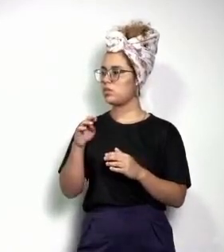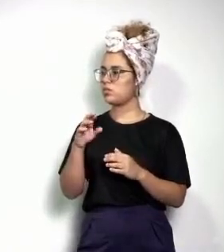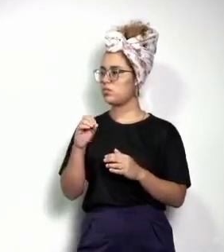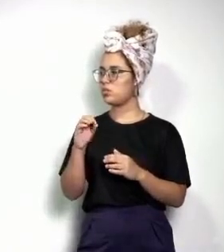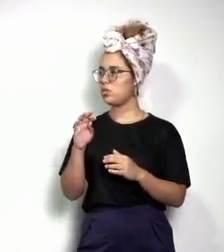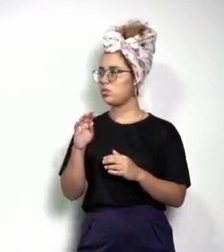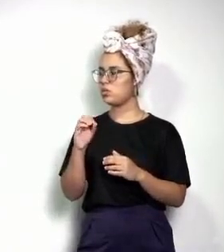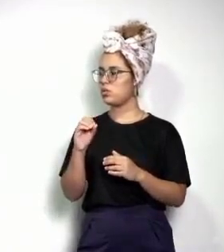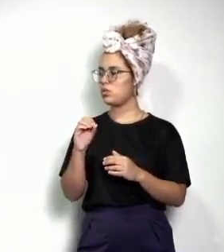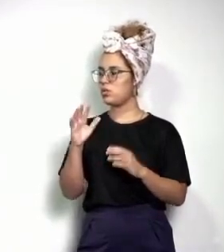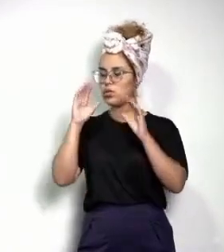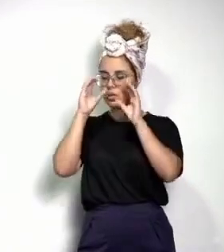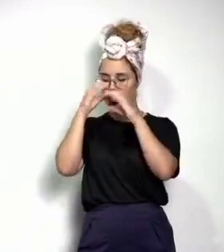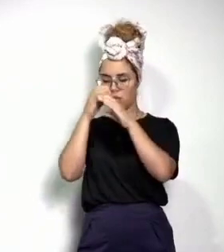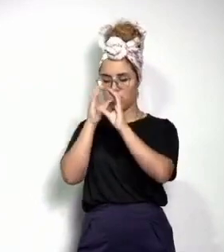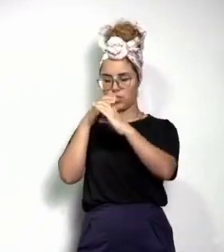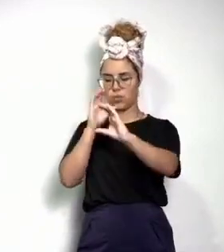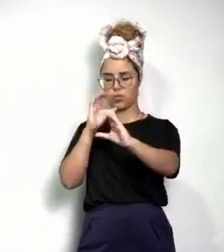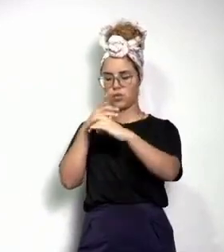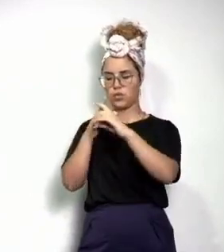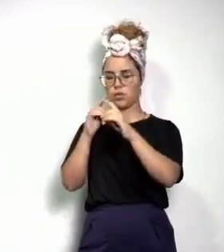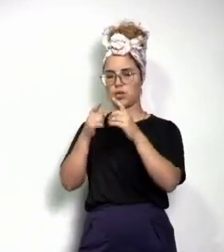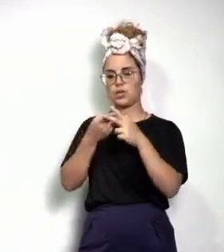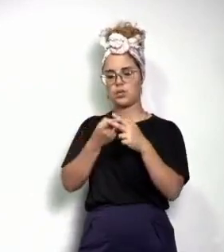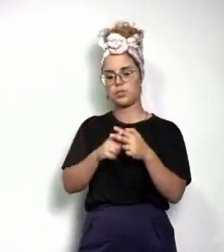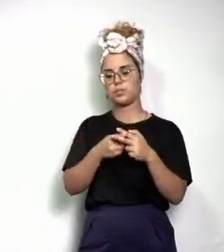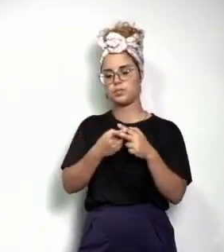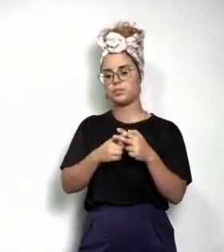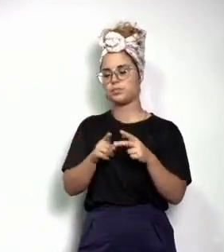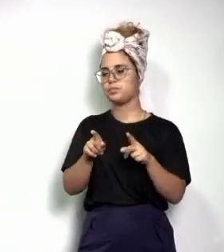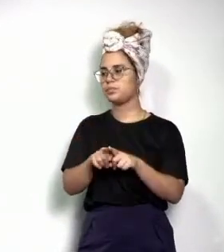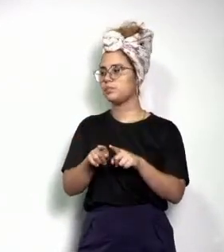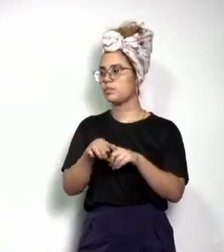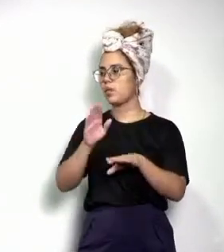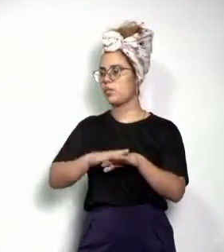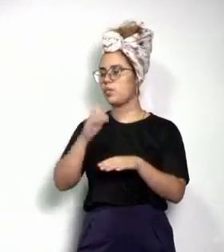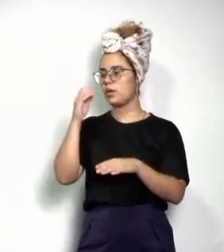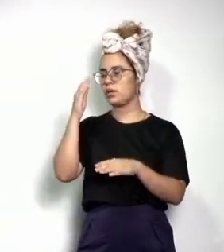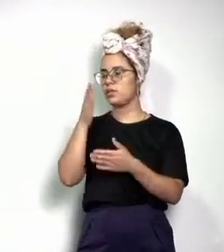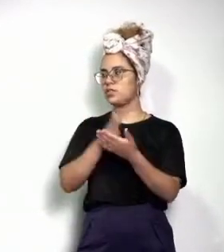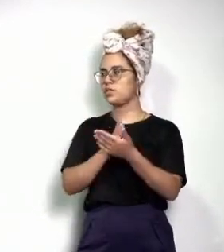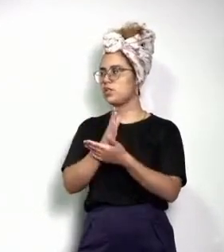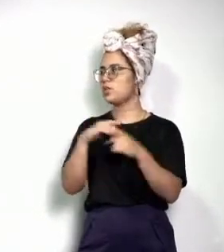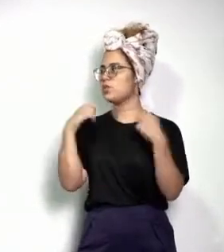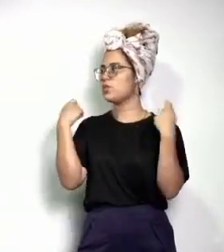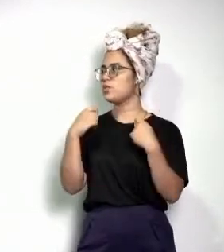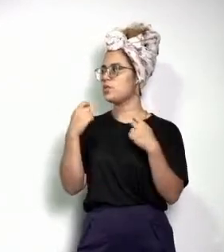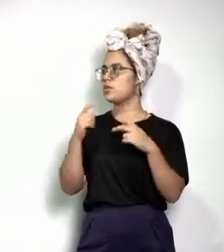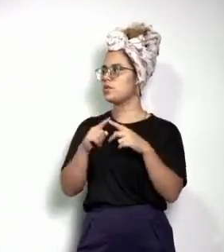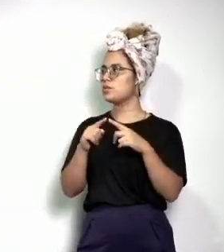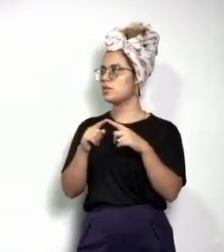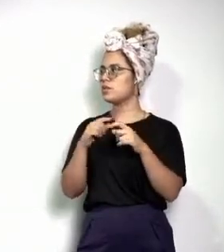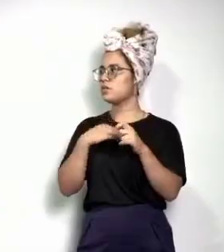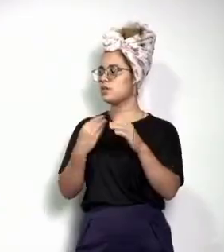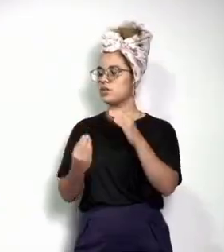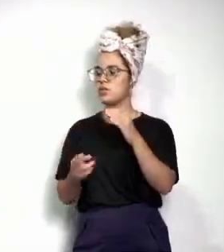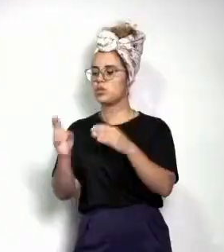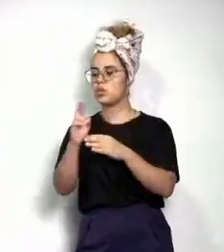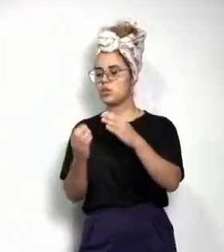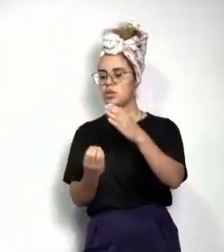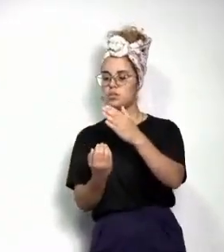foco, ele é um parafuso também. Ele é mais chato, porque você precisa mexer no parafuso por dentro da